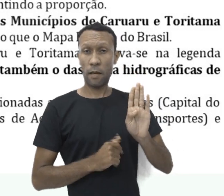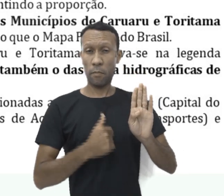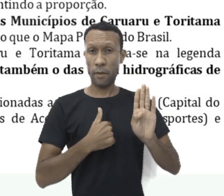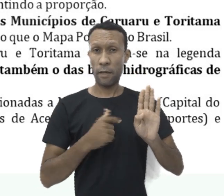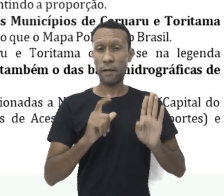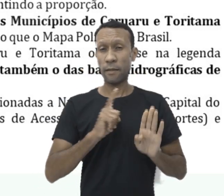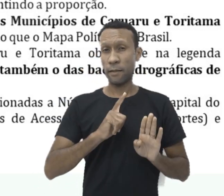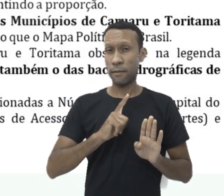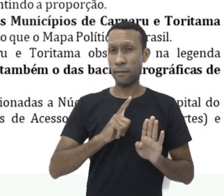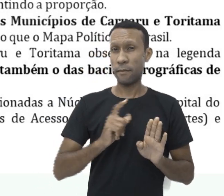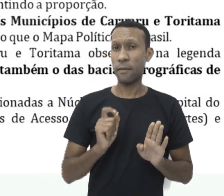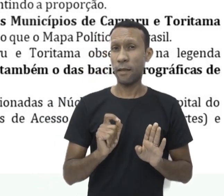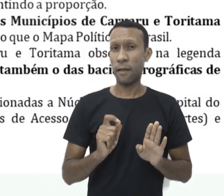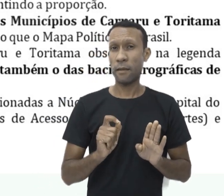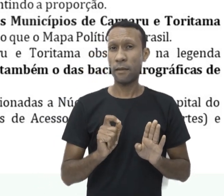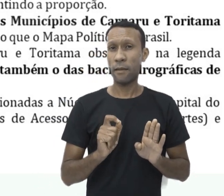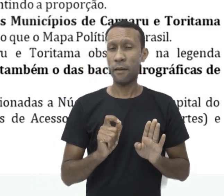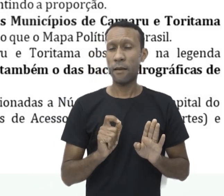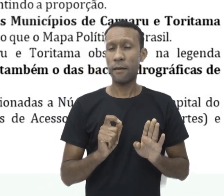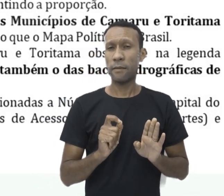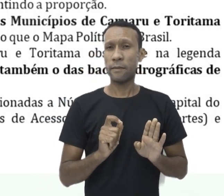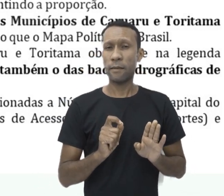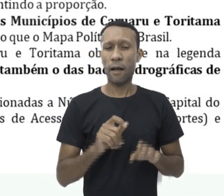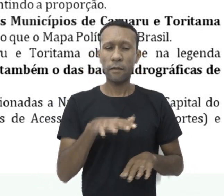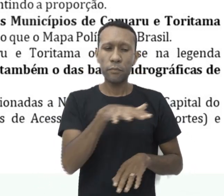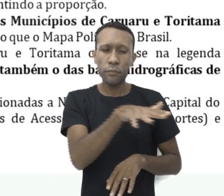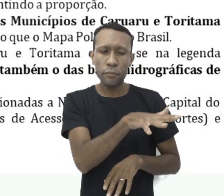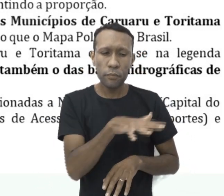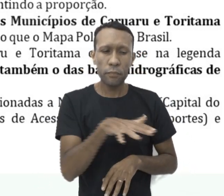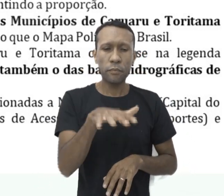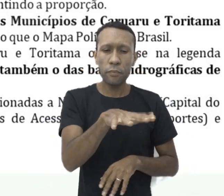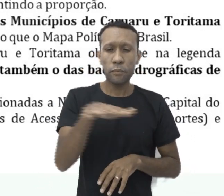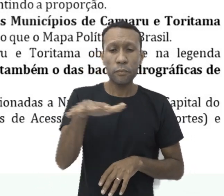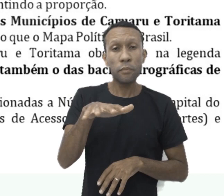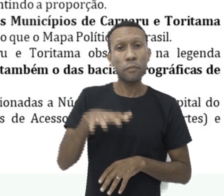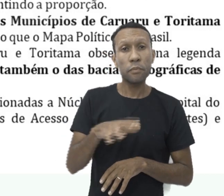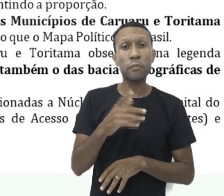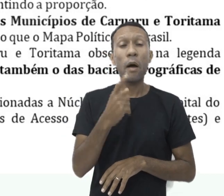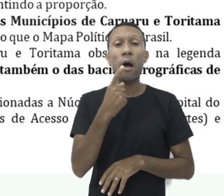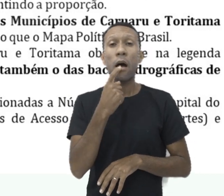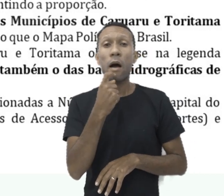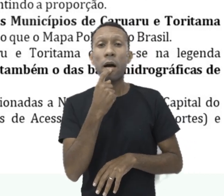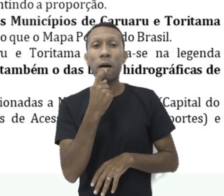e Toritama, cada um dos pedaços de cor branca